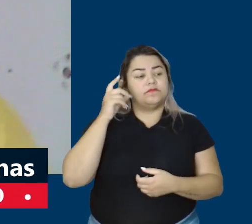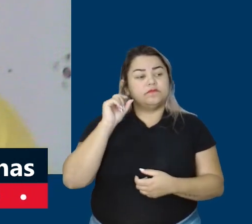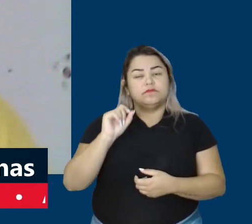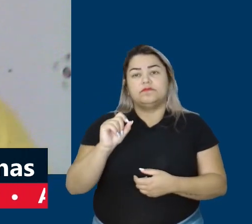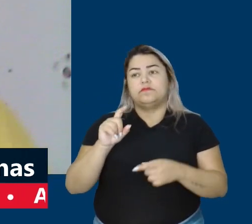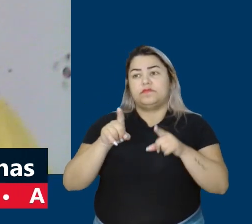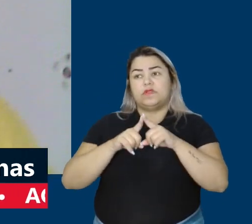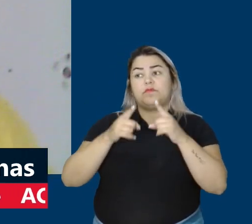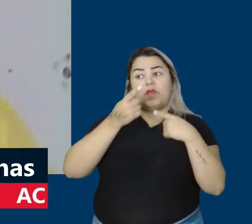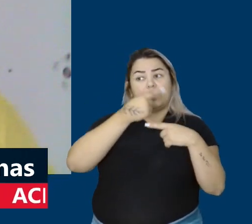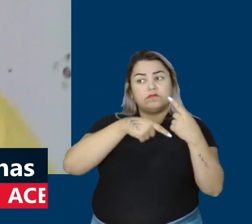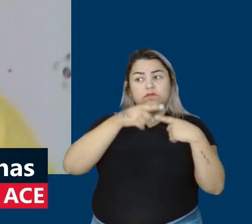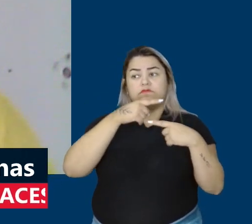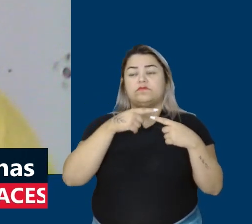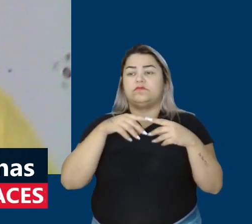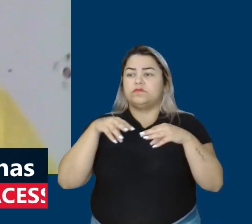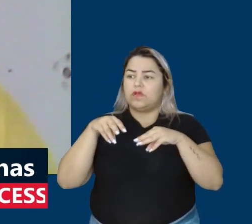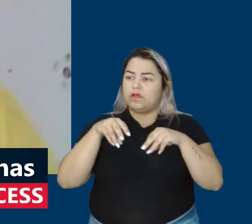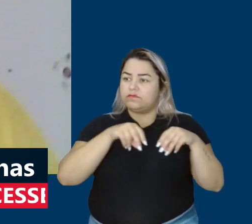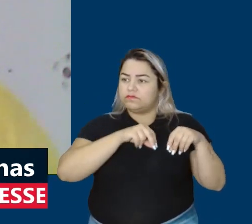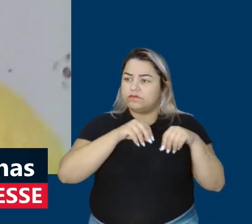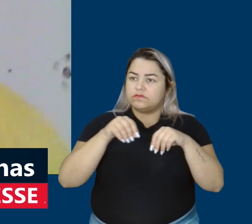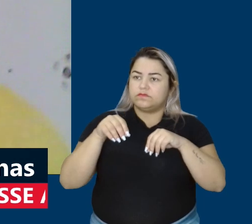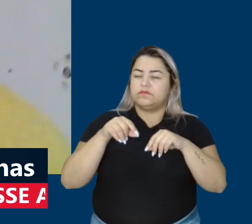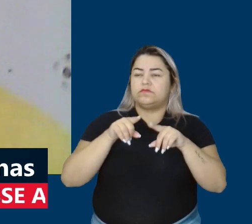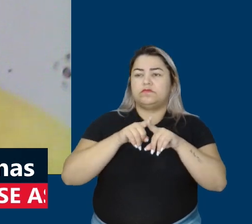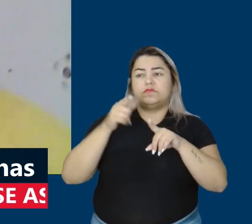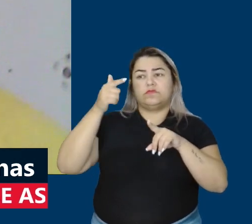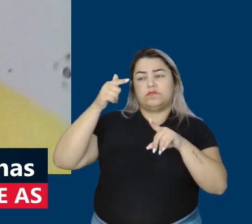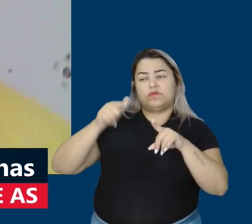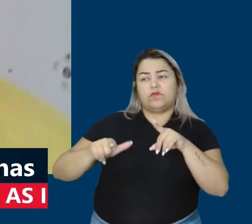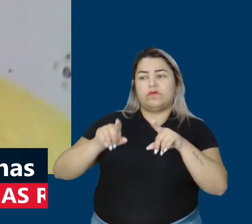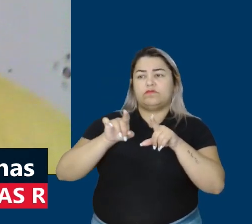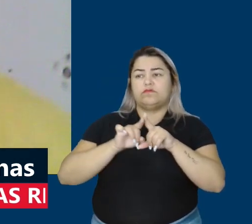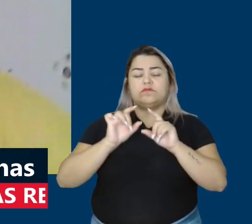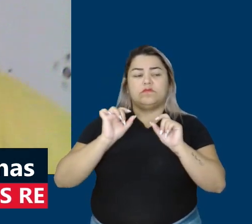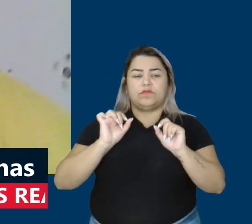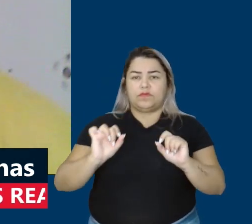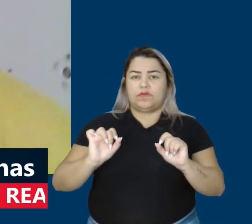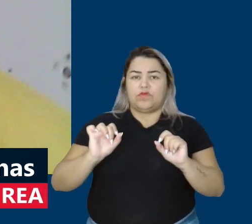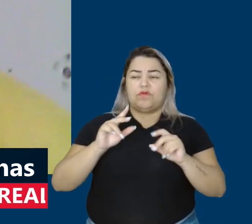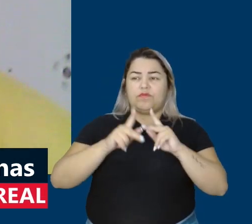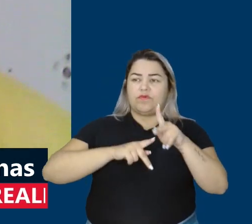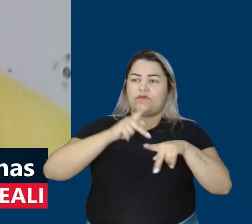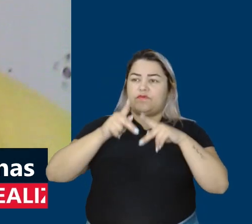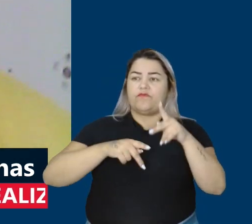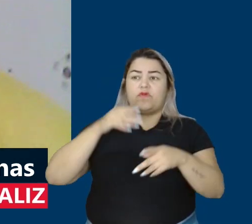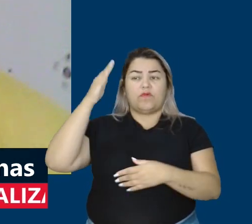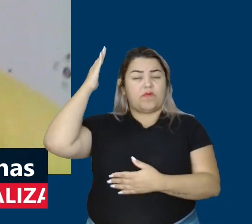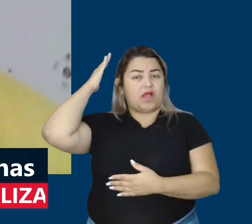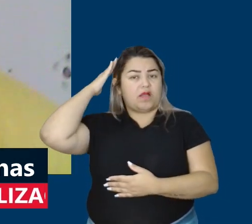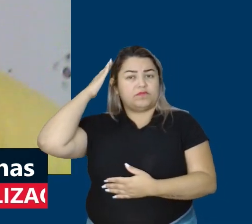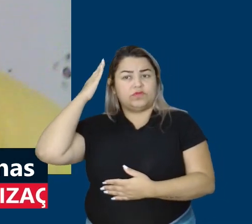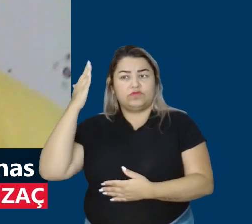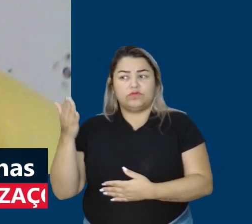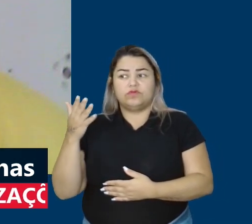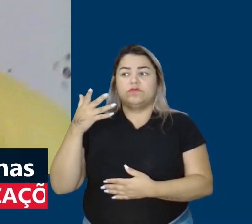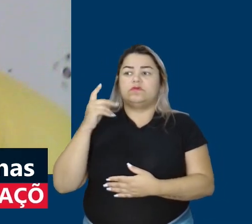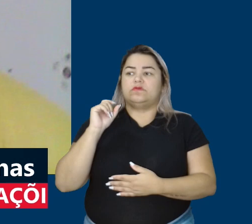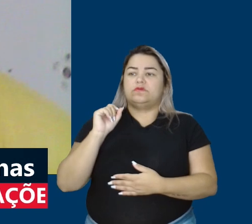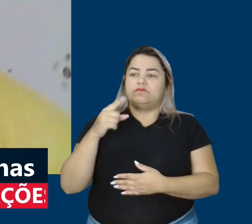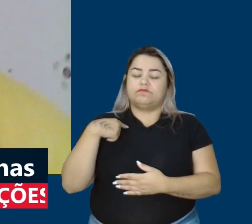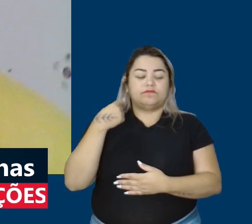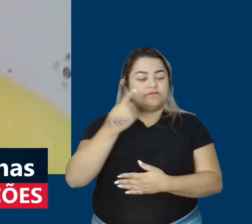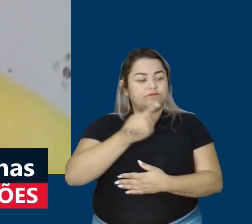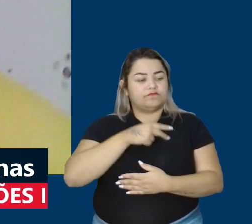a reconstrução das terras Yanomami com o povo é uma coisa absurda, né? Que nós vamos